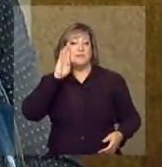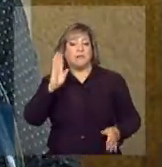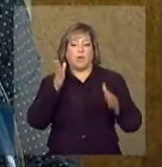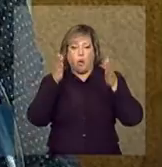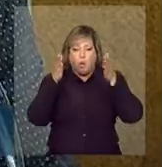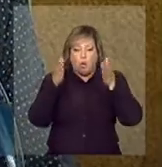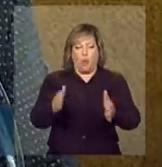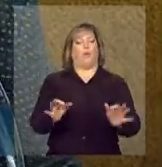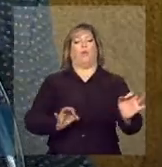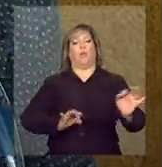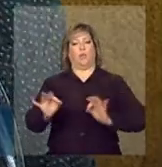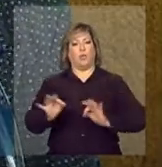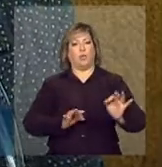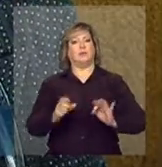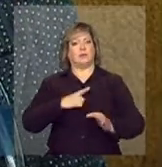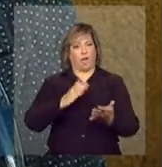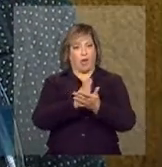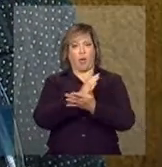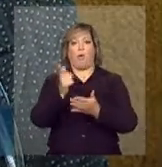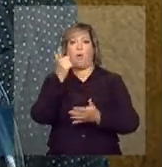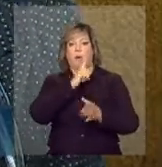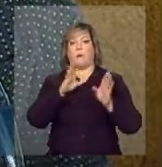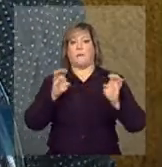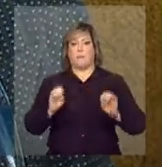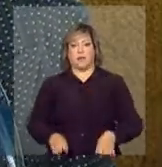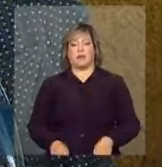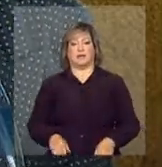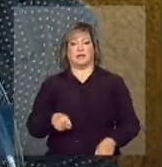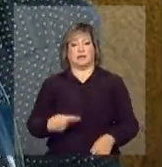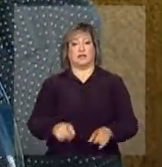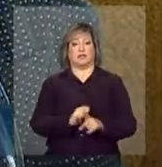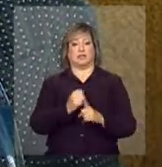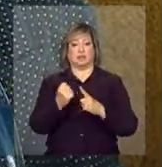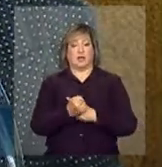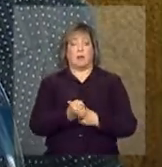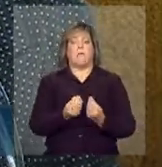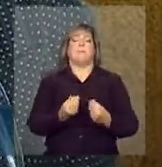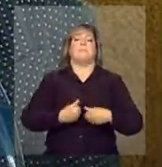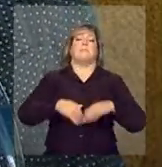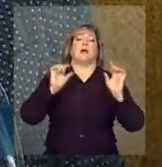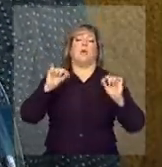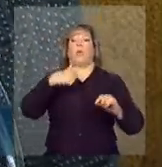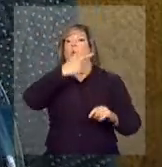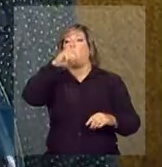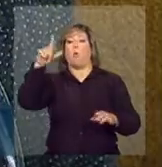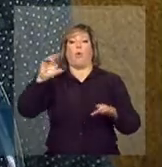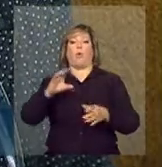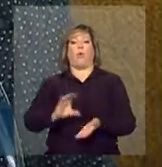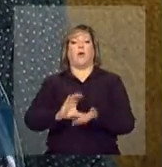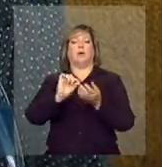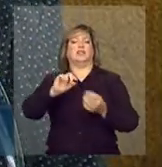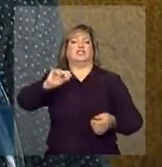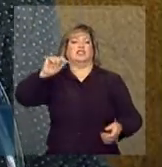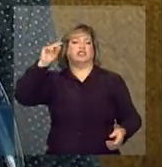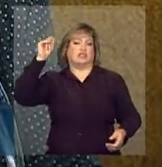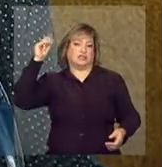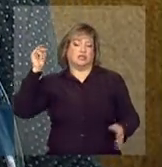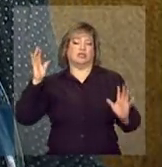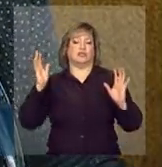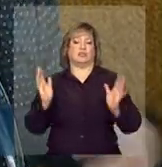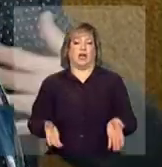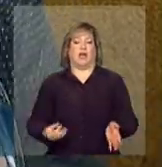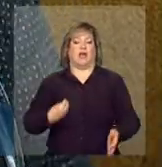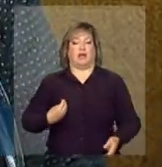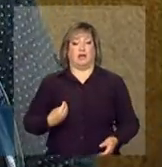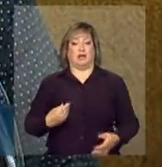de organização da sociedade, muito mais que muitos outros conselhos, que são conselhos muito antigos, já constituídos.